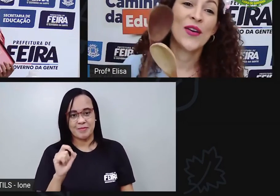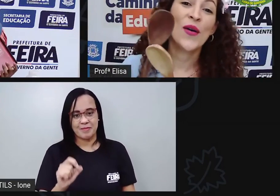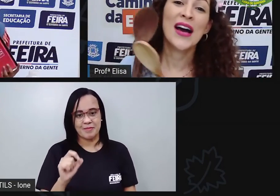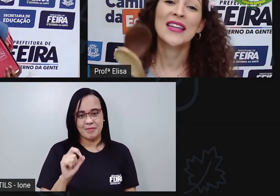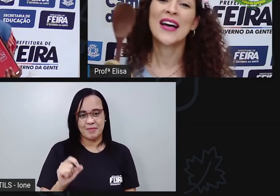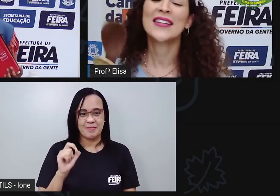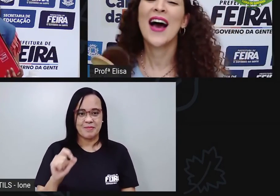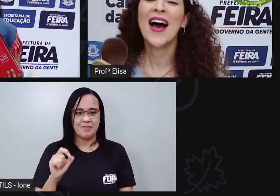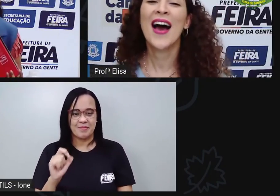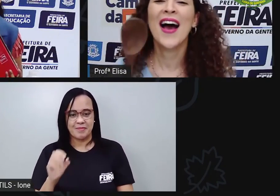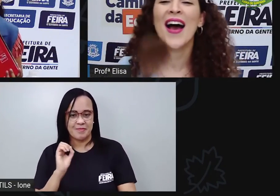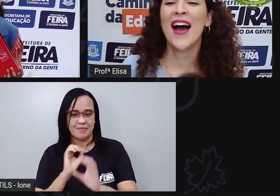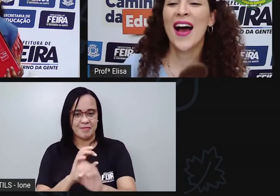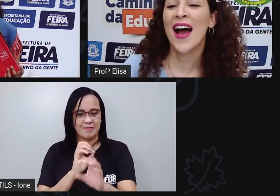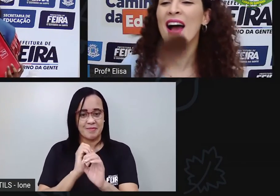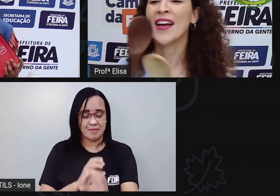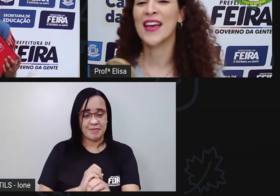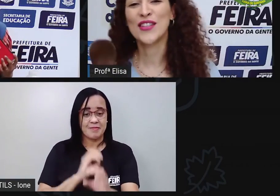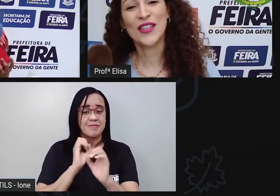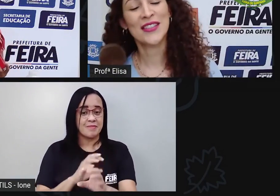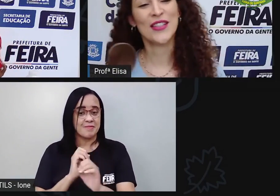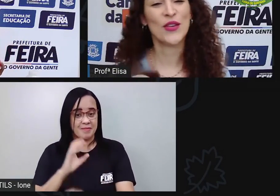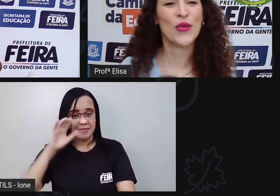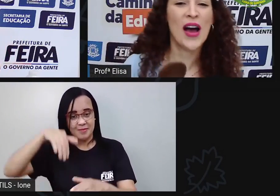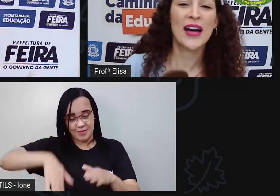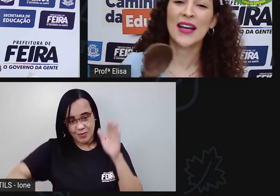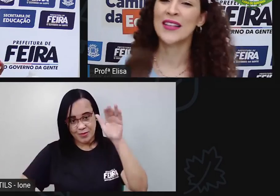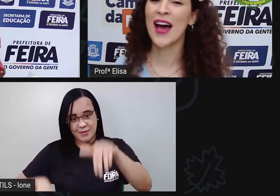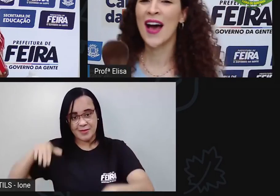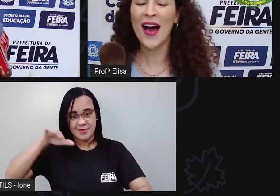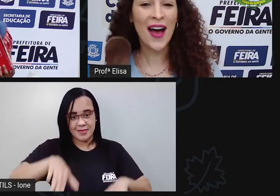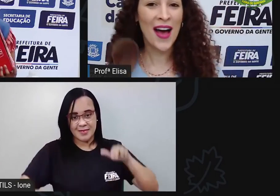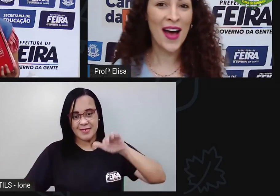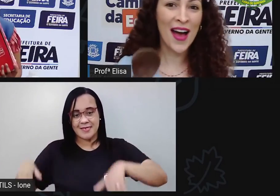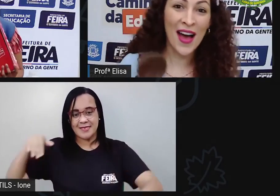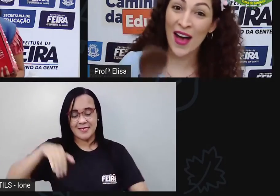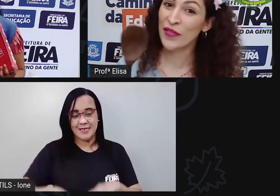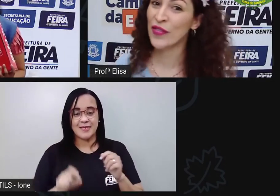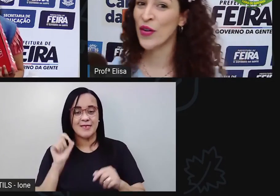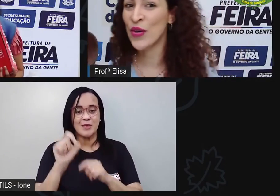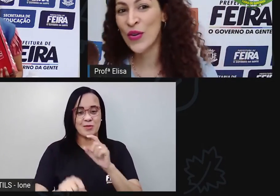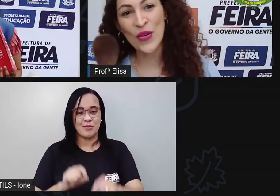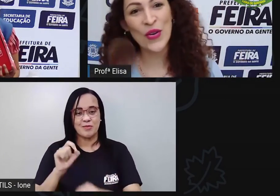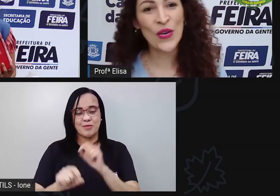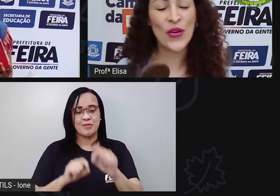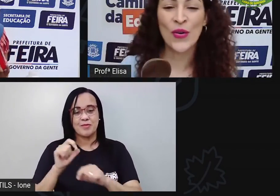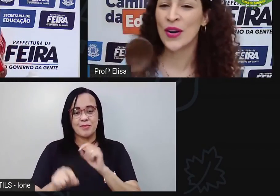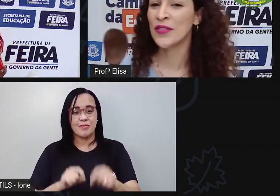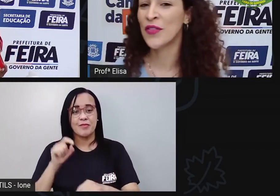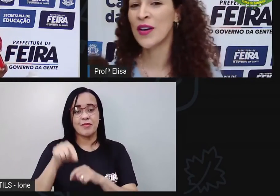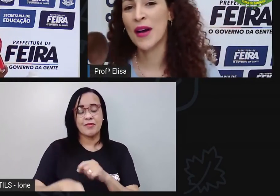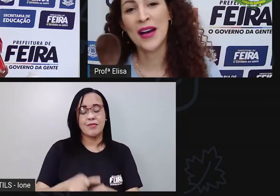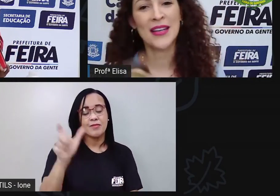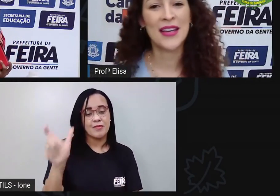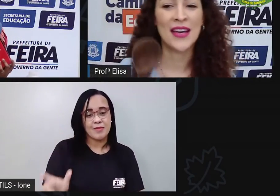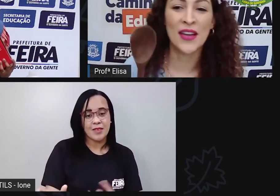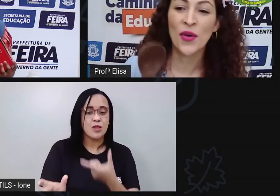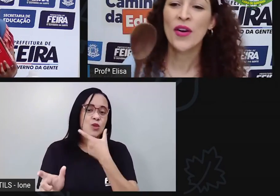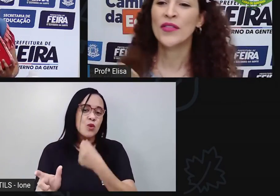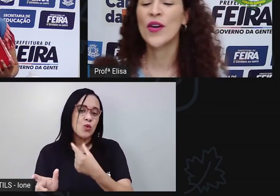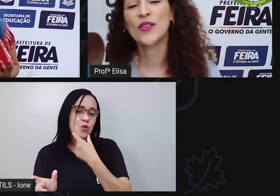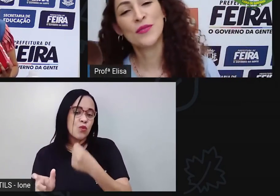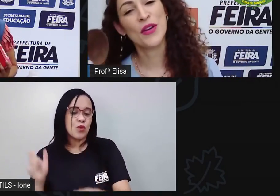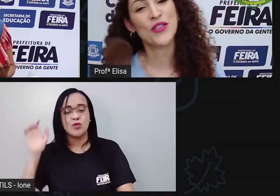ensinou a nadar quem ensinou a nadar ator foi